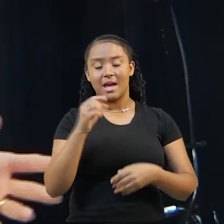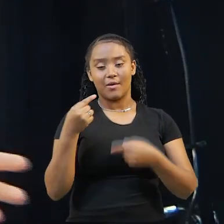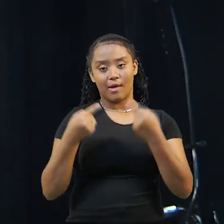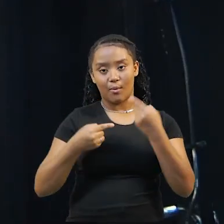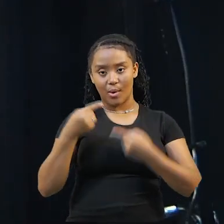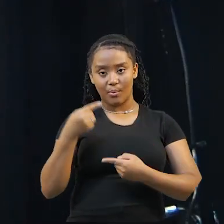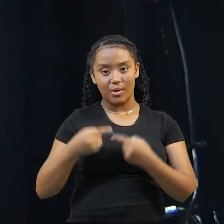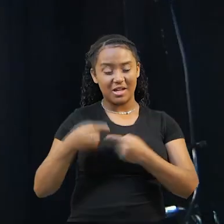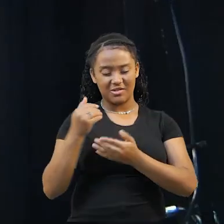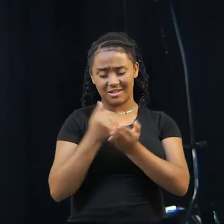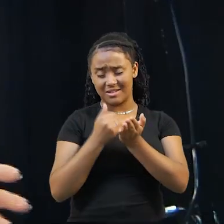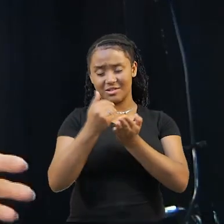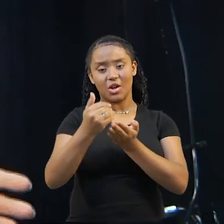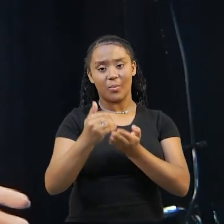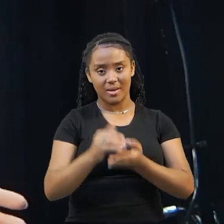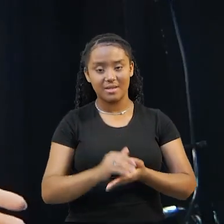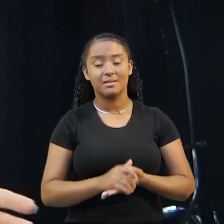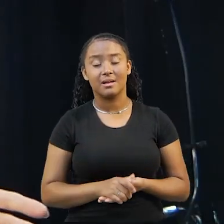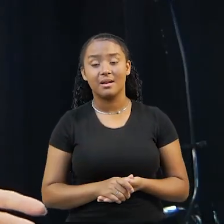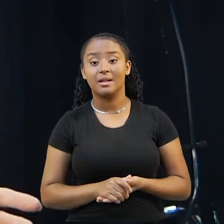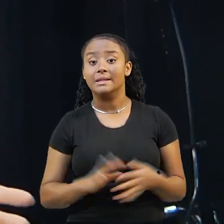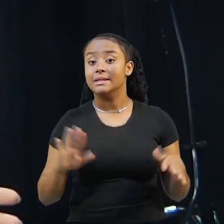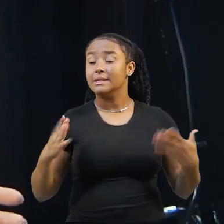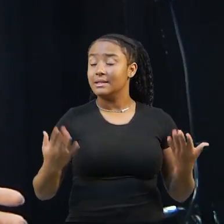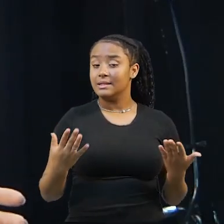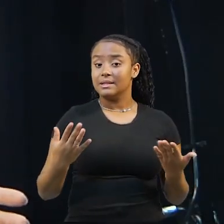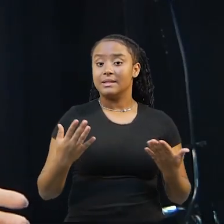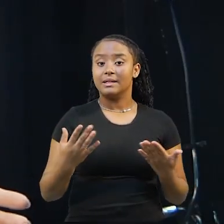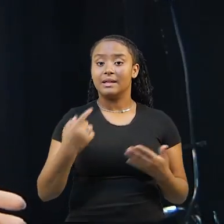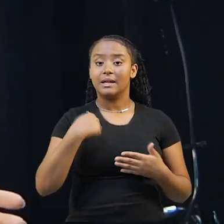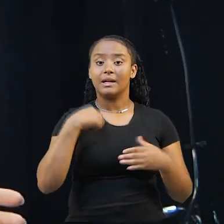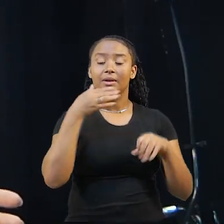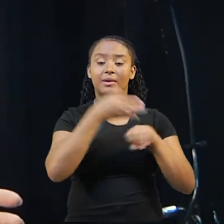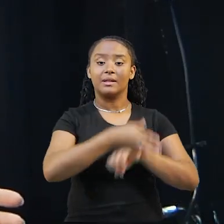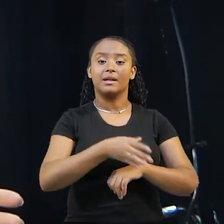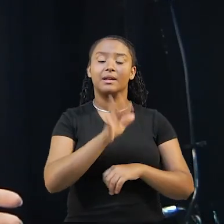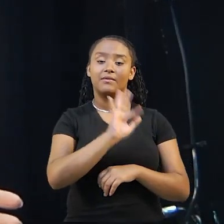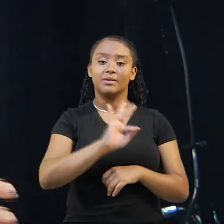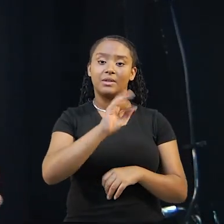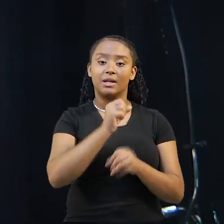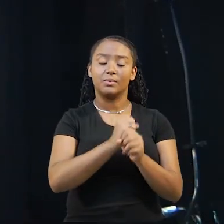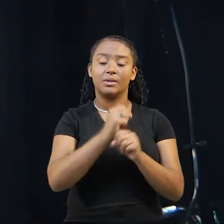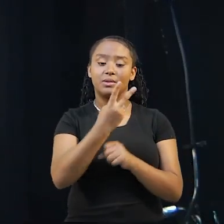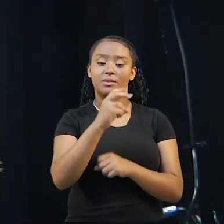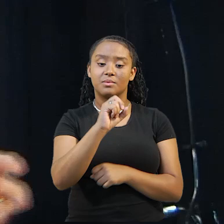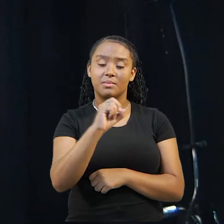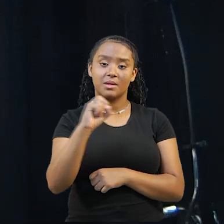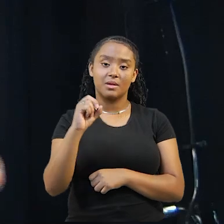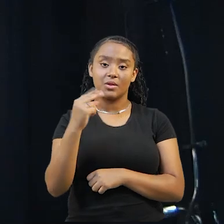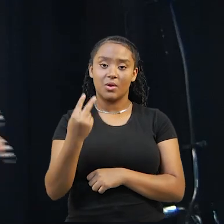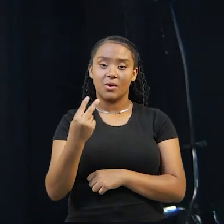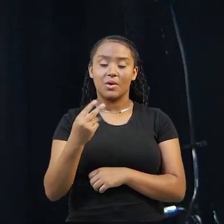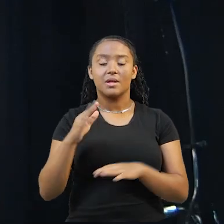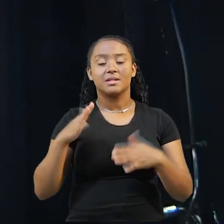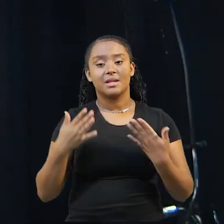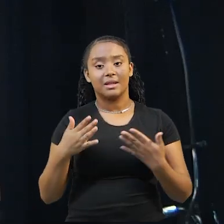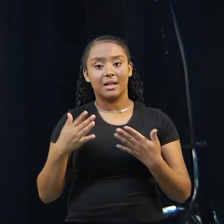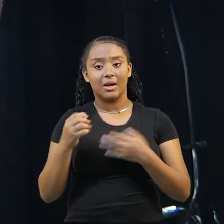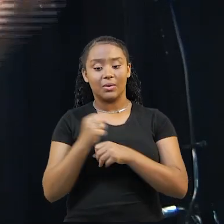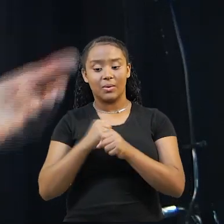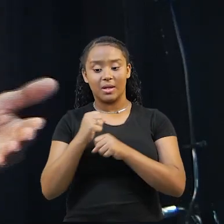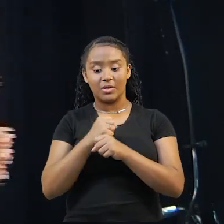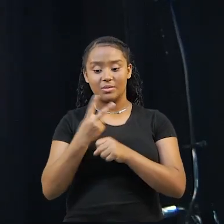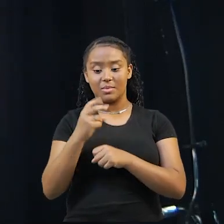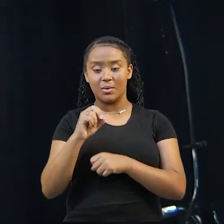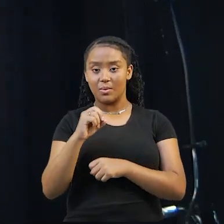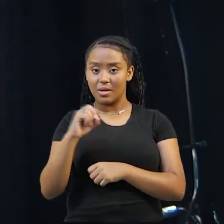sendo lançada. E aí eu entrei na faculdade em 2002, então em 2001 já se tinha essa discussão, e